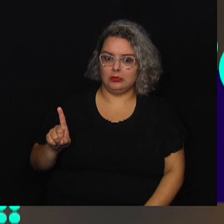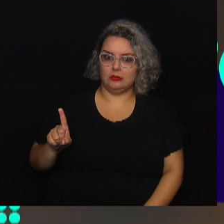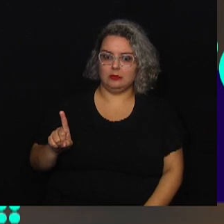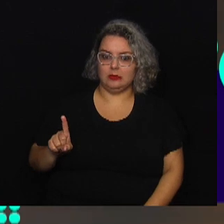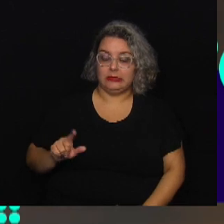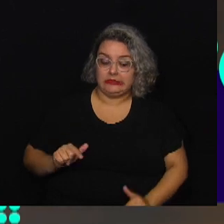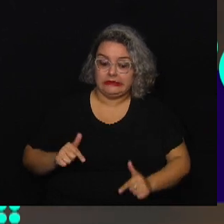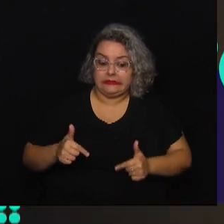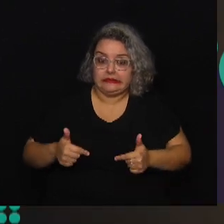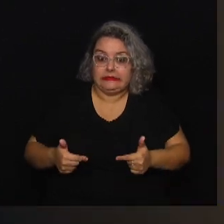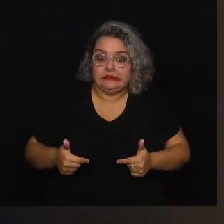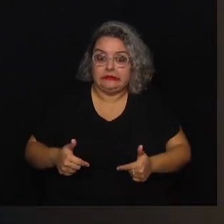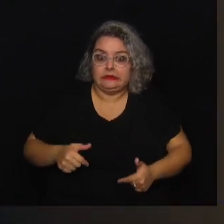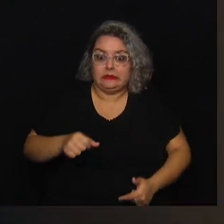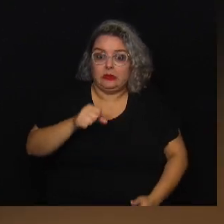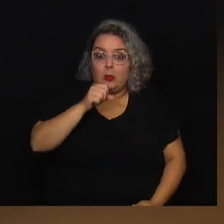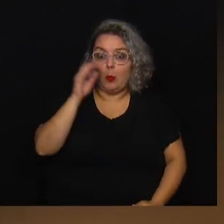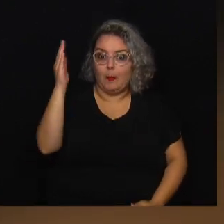uma antiga maldição.